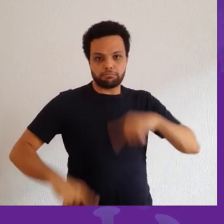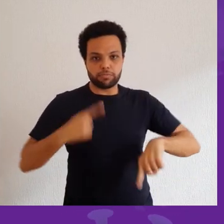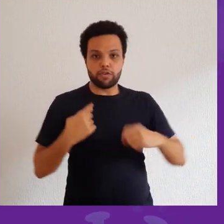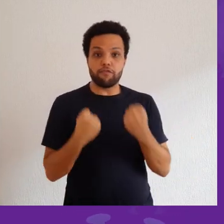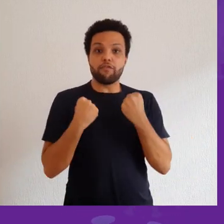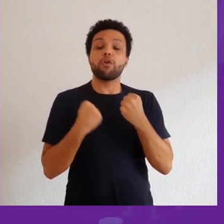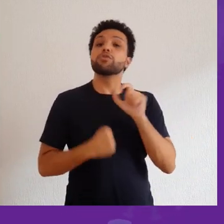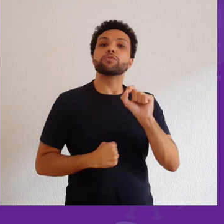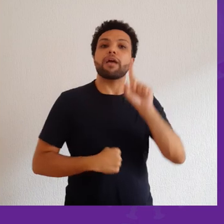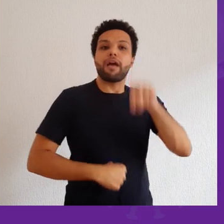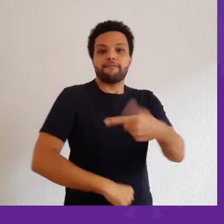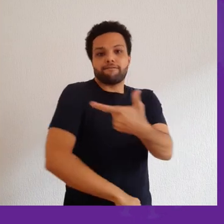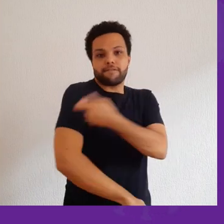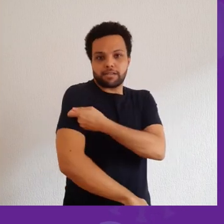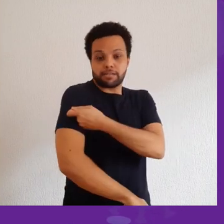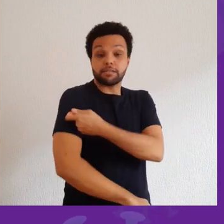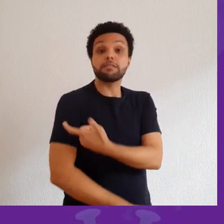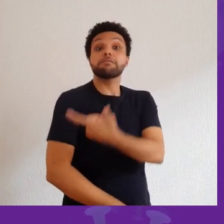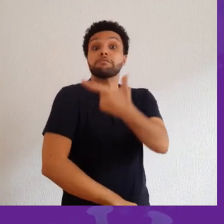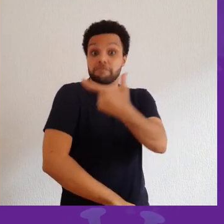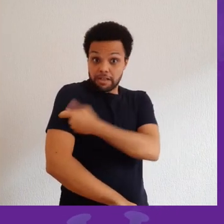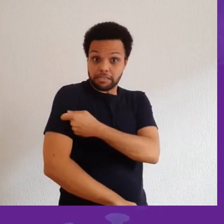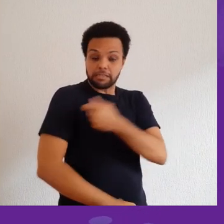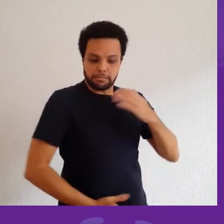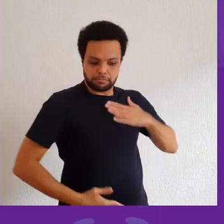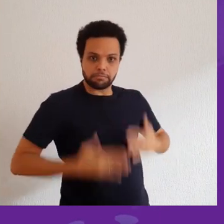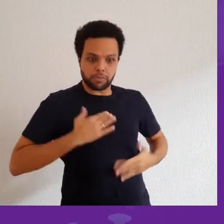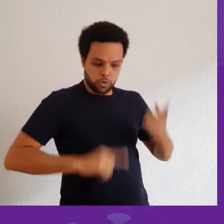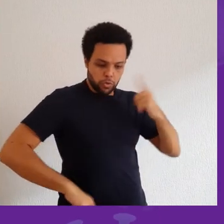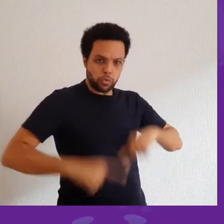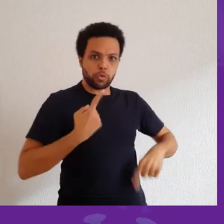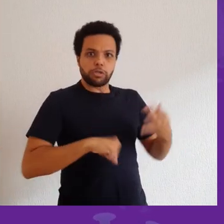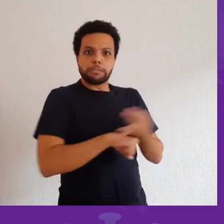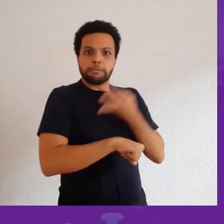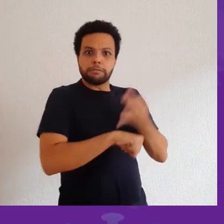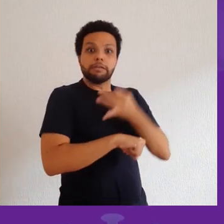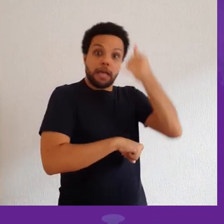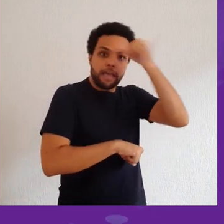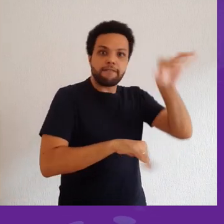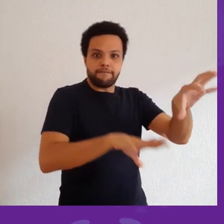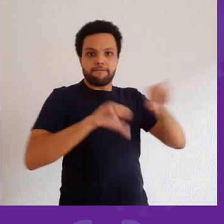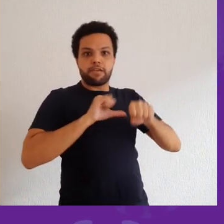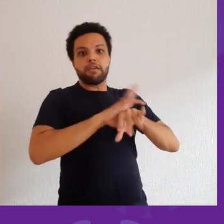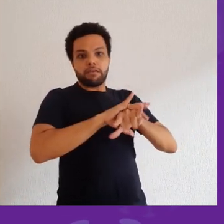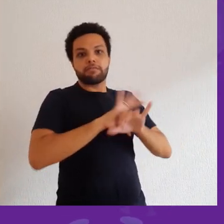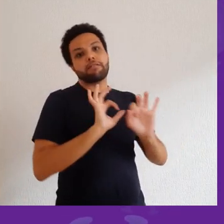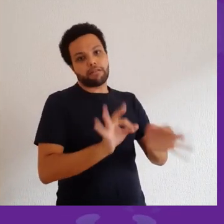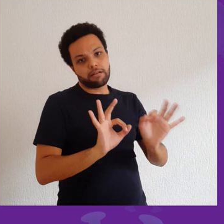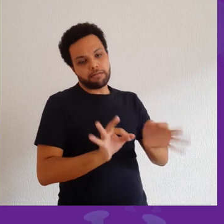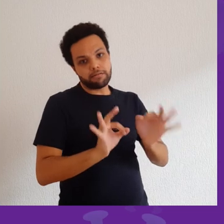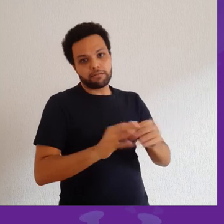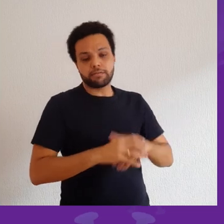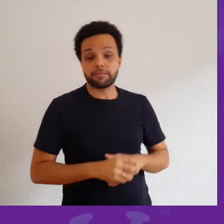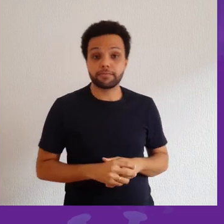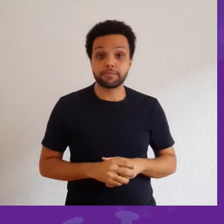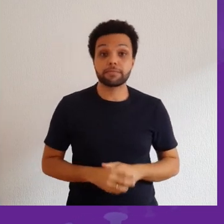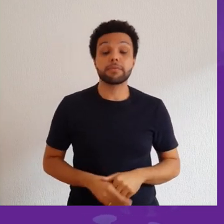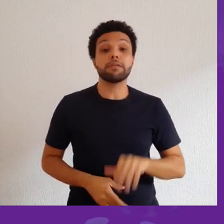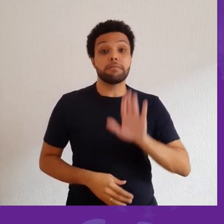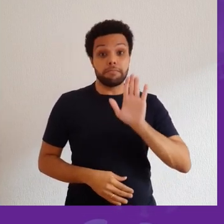imunológico contra determinadas doenças é vacina. Então, na hora que você toma uma vacina, o sistema imunológico fica resistente contra uma doença